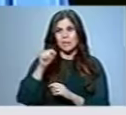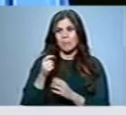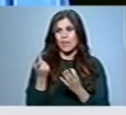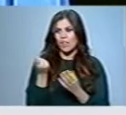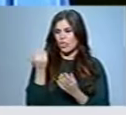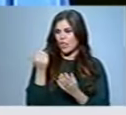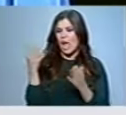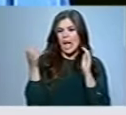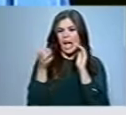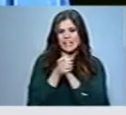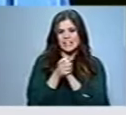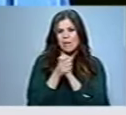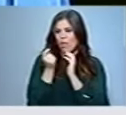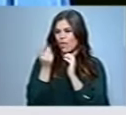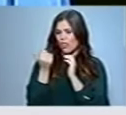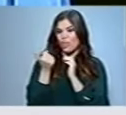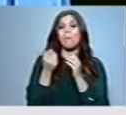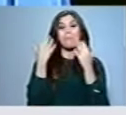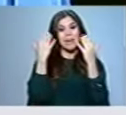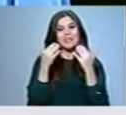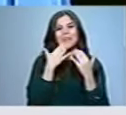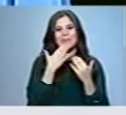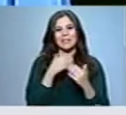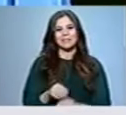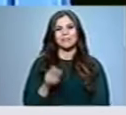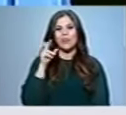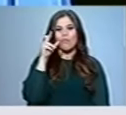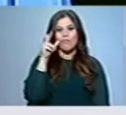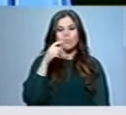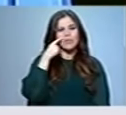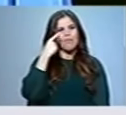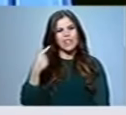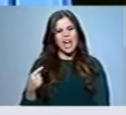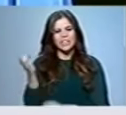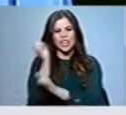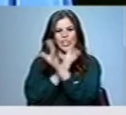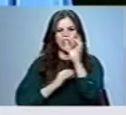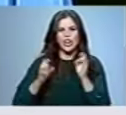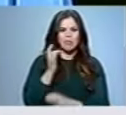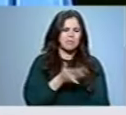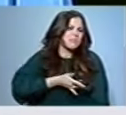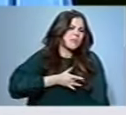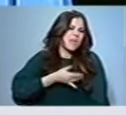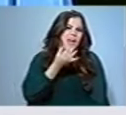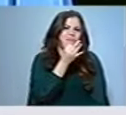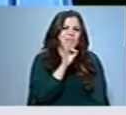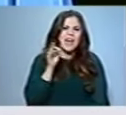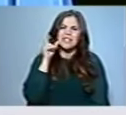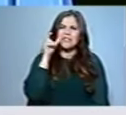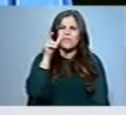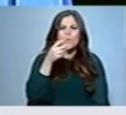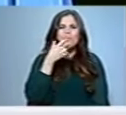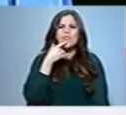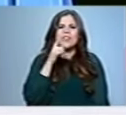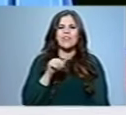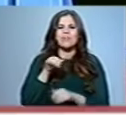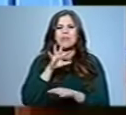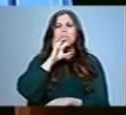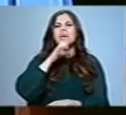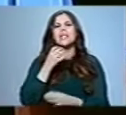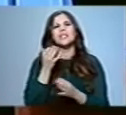e fomos numa road trip. Obrigado. Fomos numa road trip aí pela Europa e adorei a França. Já lá tinha estado várias vezes, mas é um